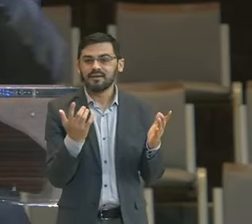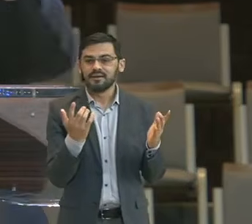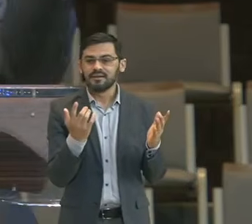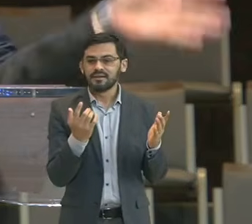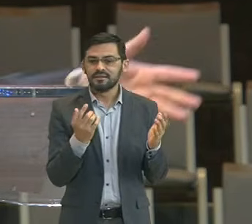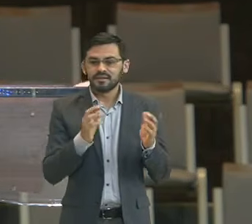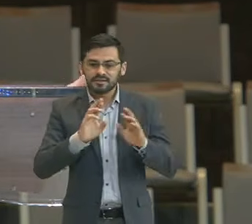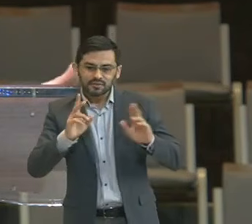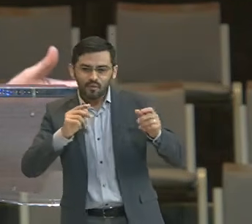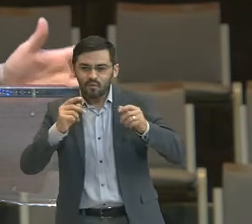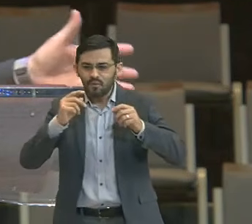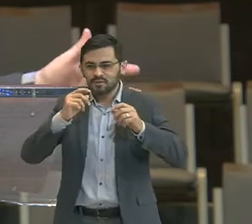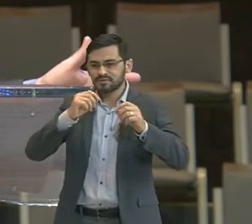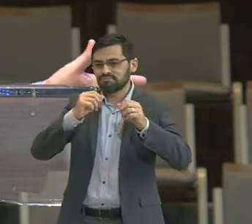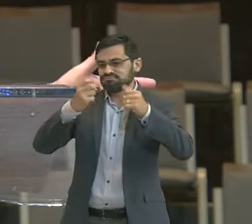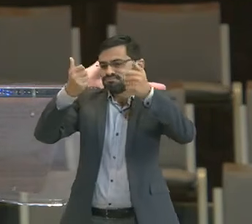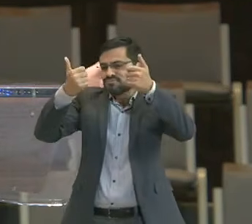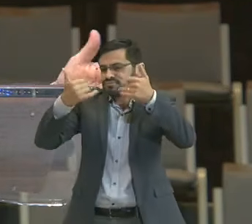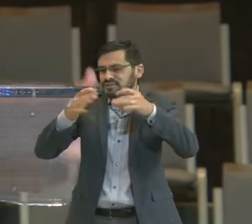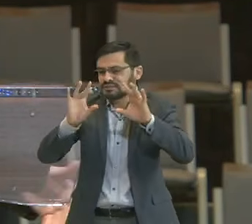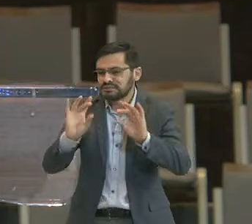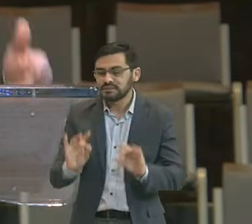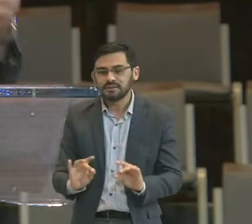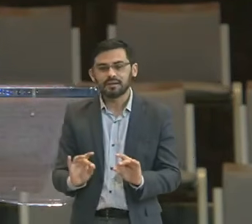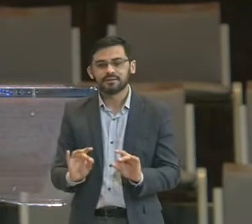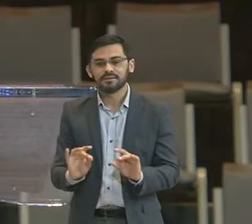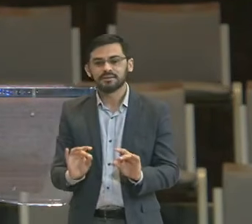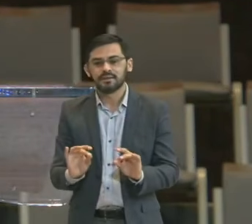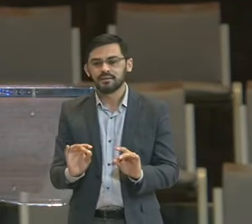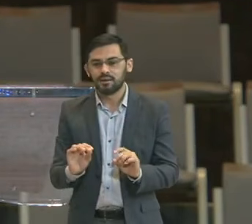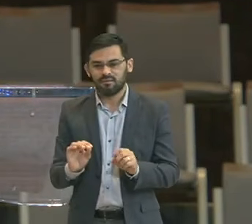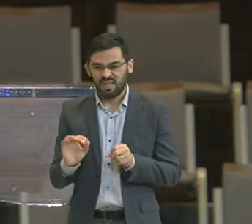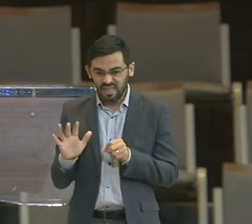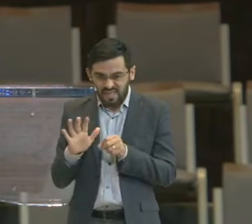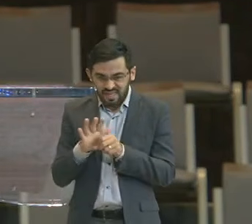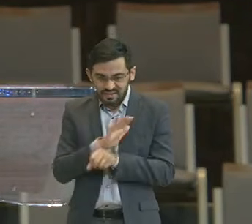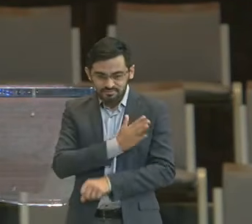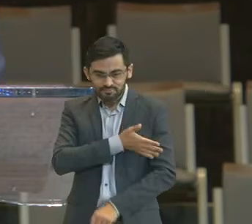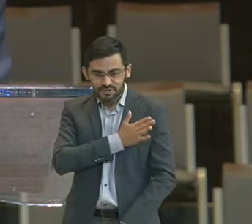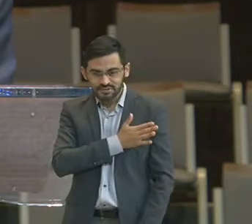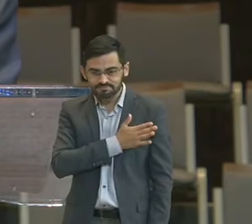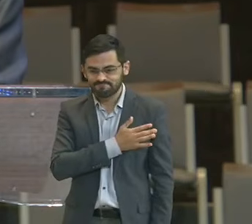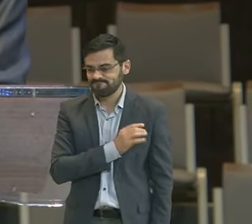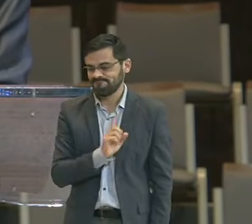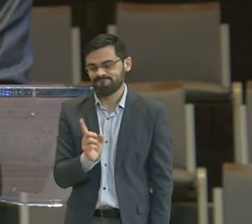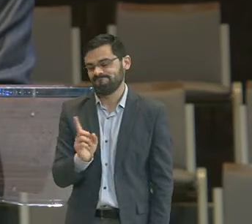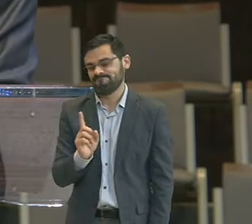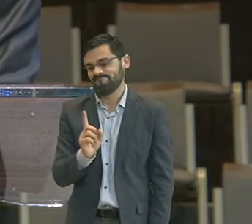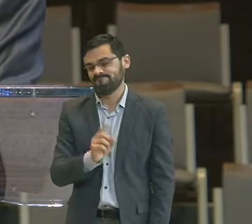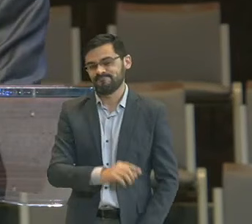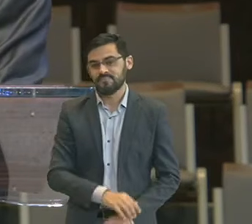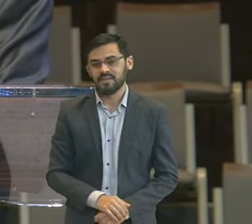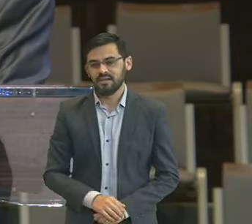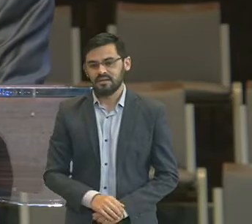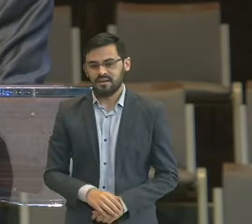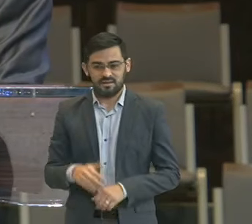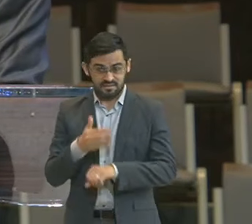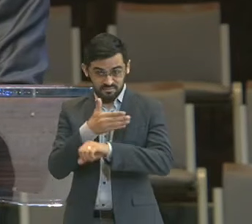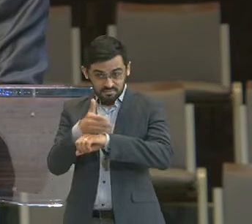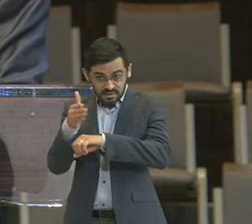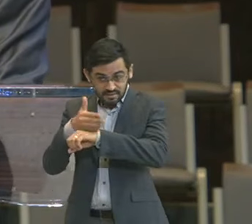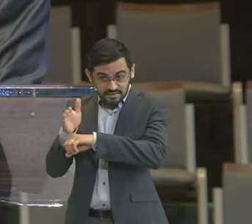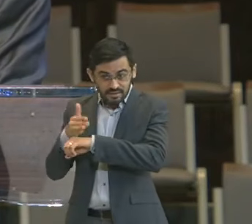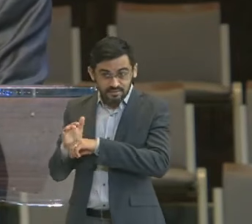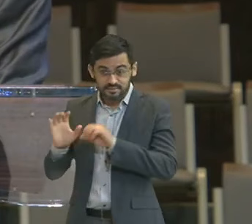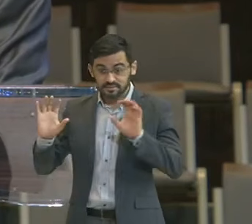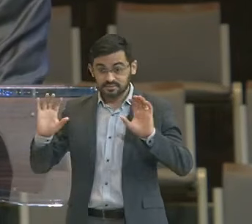o enunciado das coisas, elas não preenchem o coração. Os